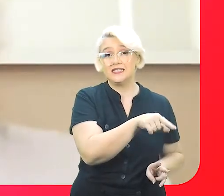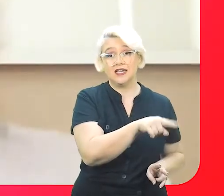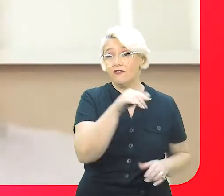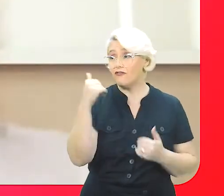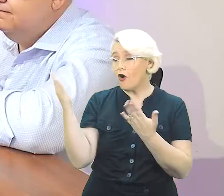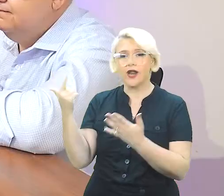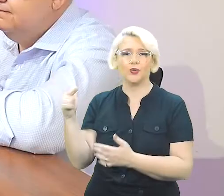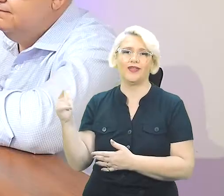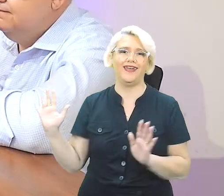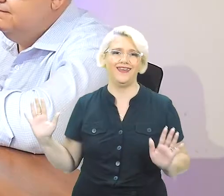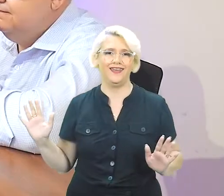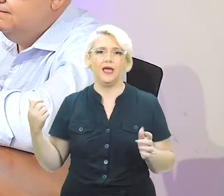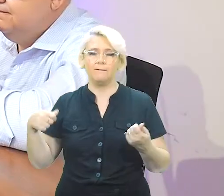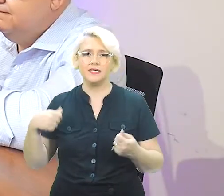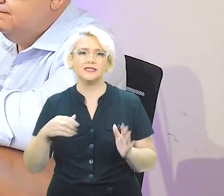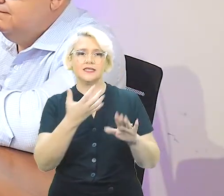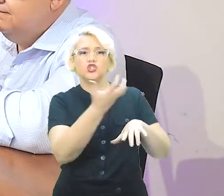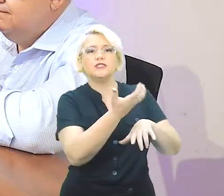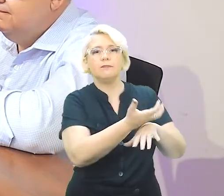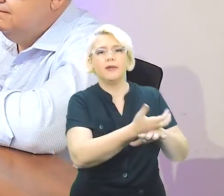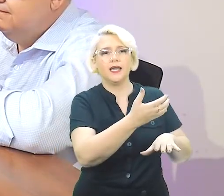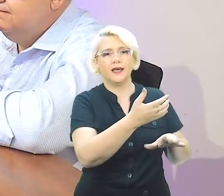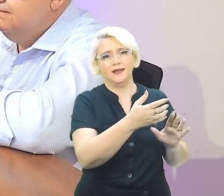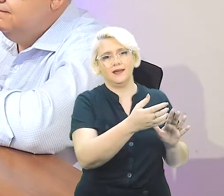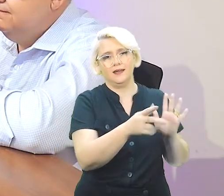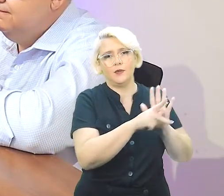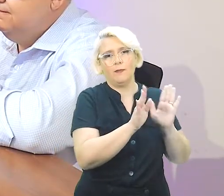não. Ela tem disciplinas